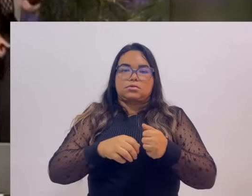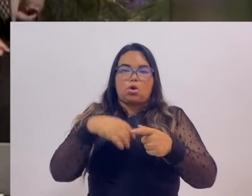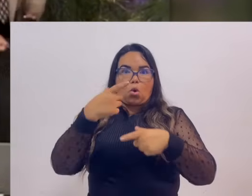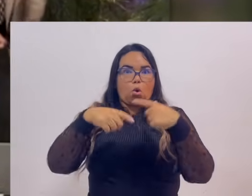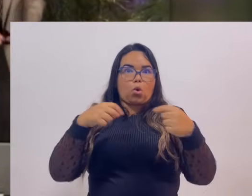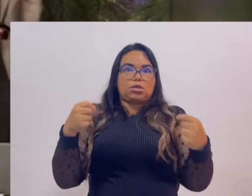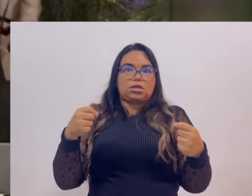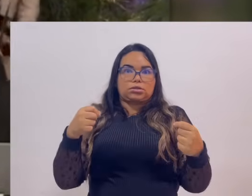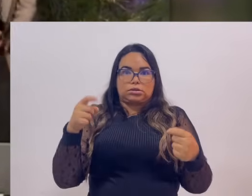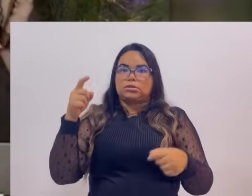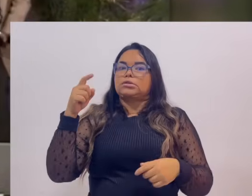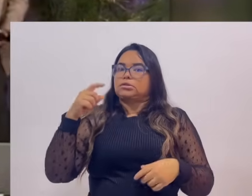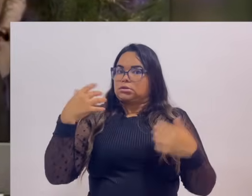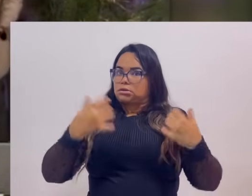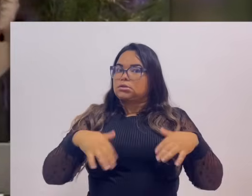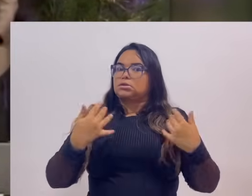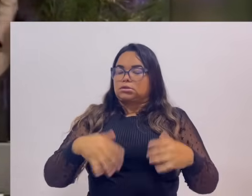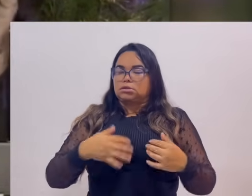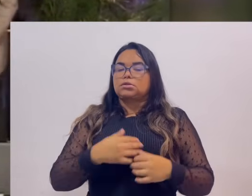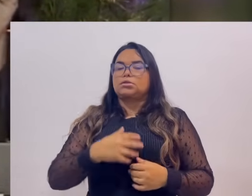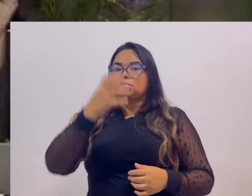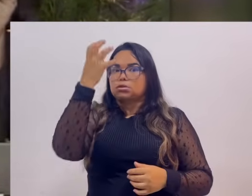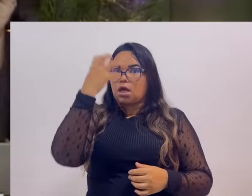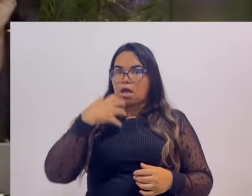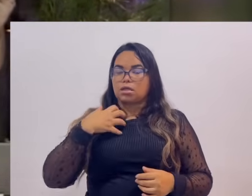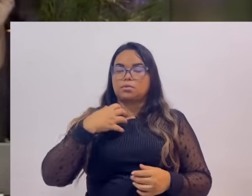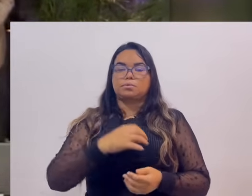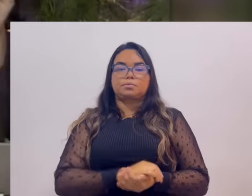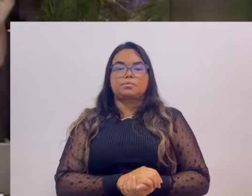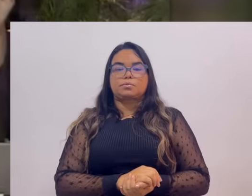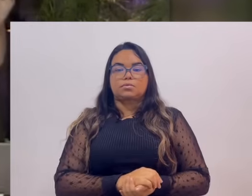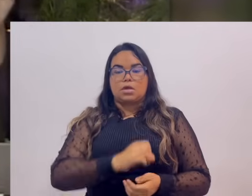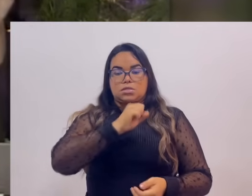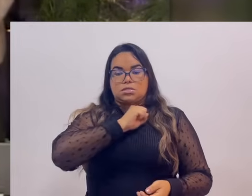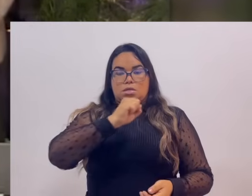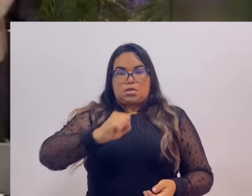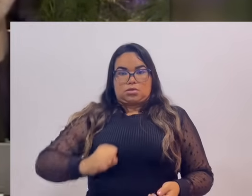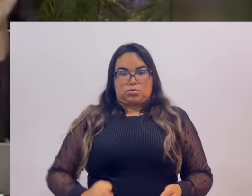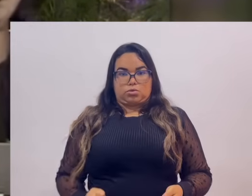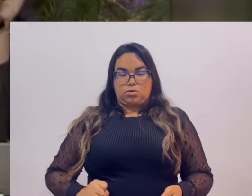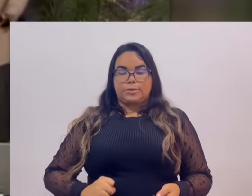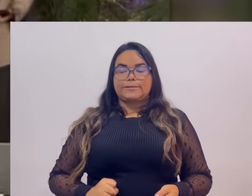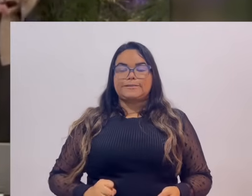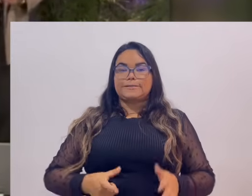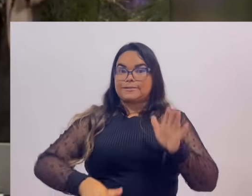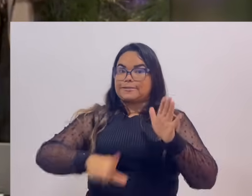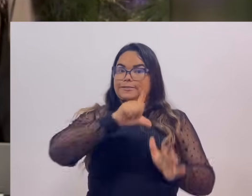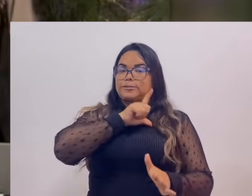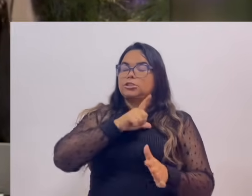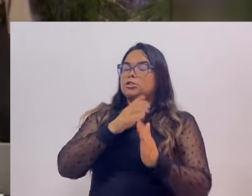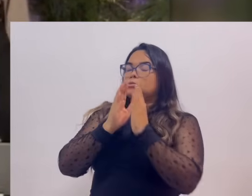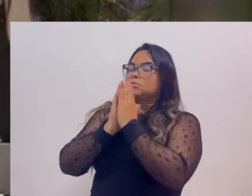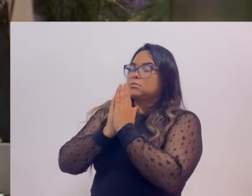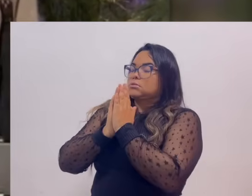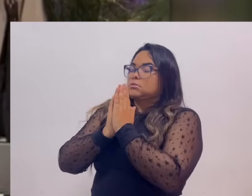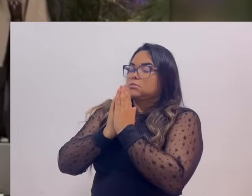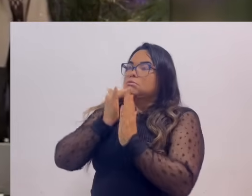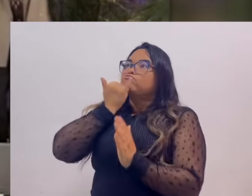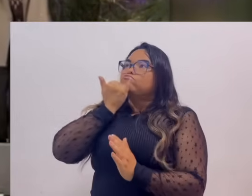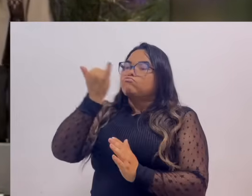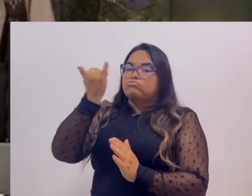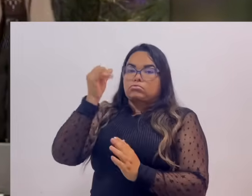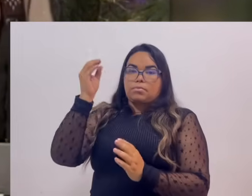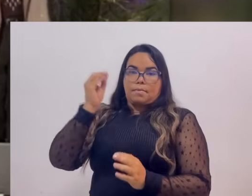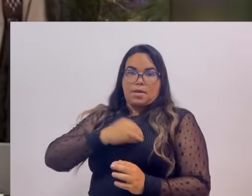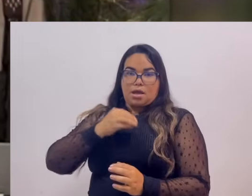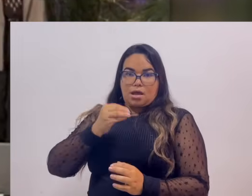puxá-lo para fora do véu morto isso é uma coisa muito séria de modo que era uma situação muito grave